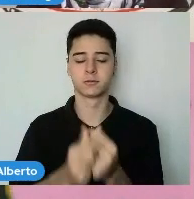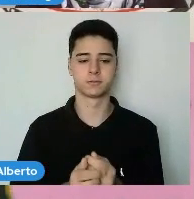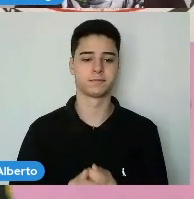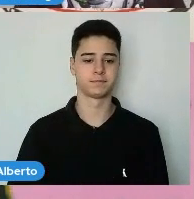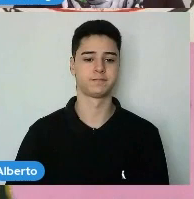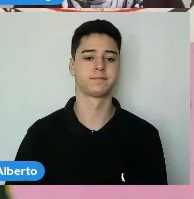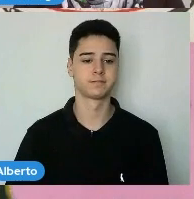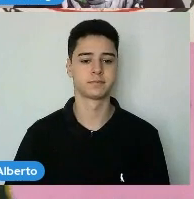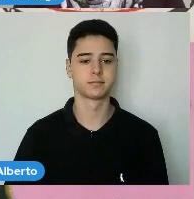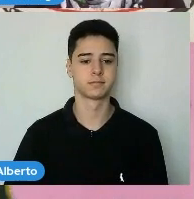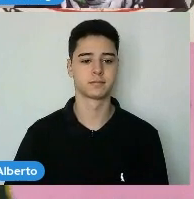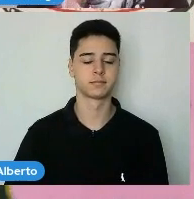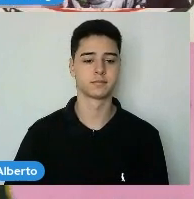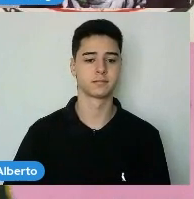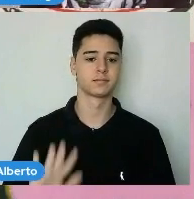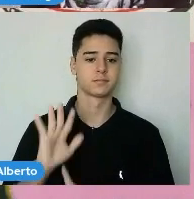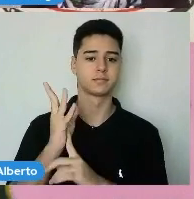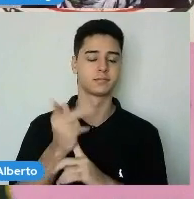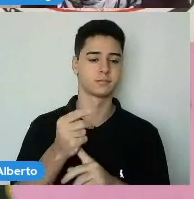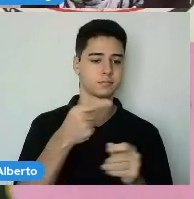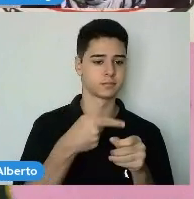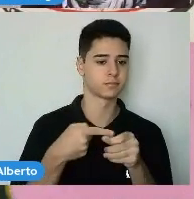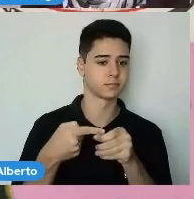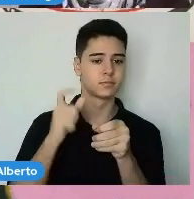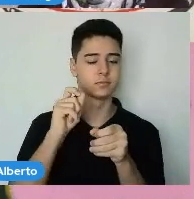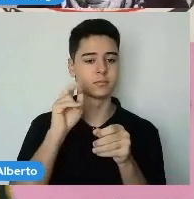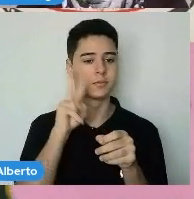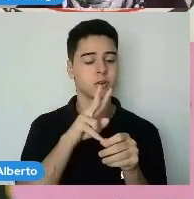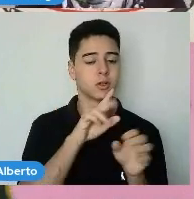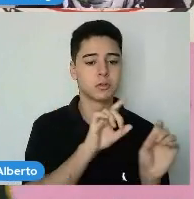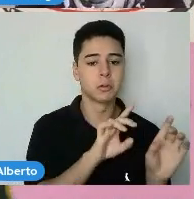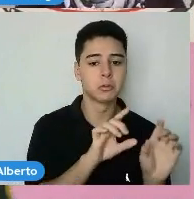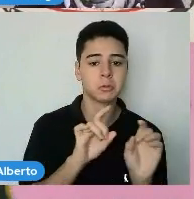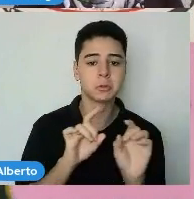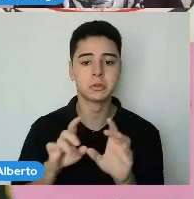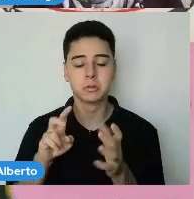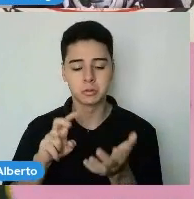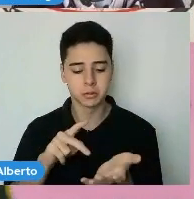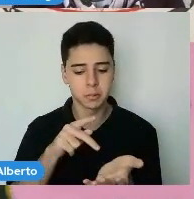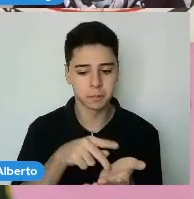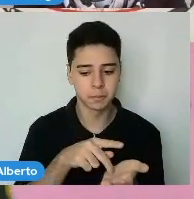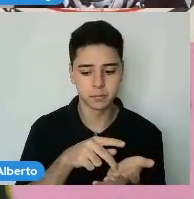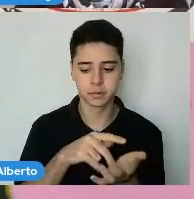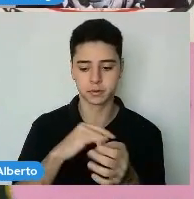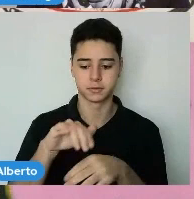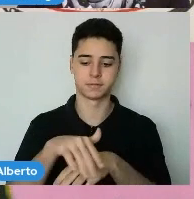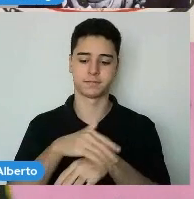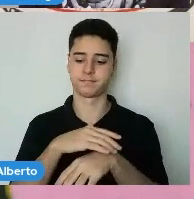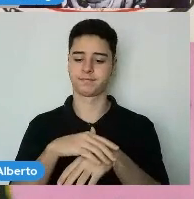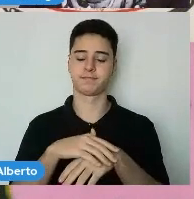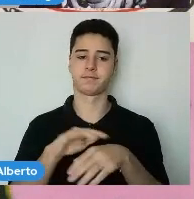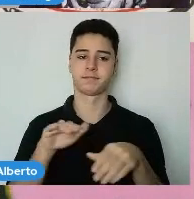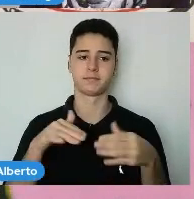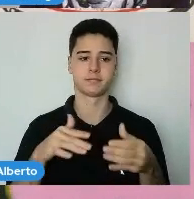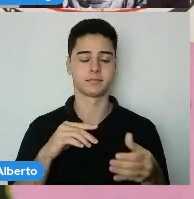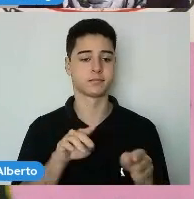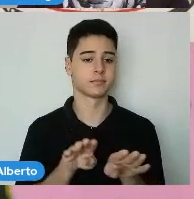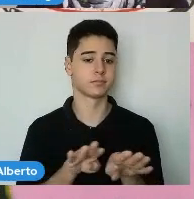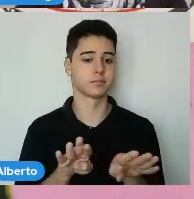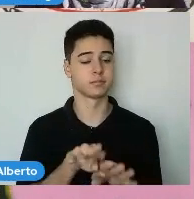Arte urbana. Arte urbana você vê todo dia quando você pisa na rua, né? Também